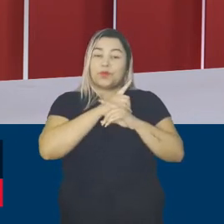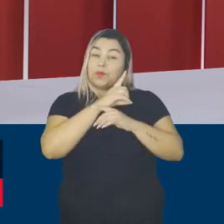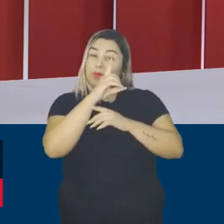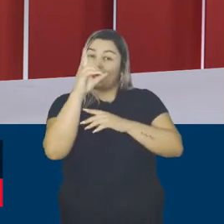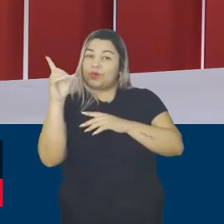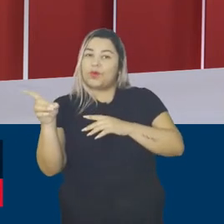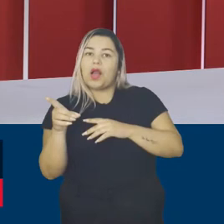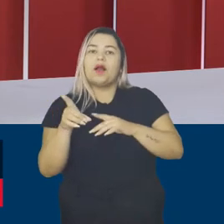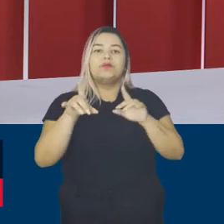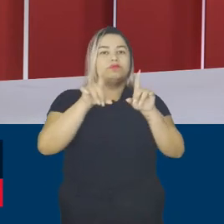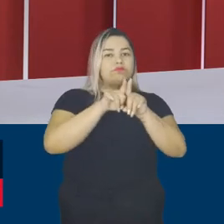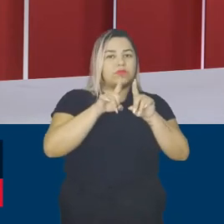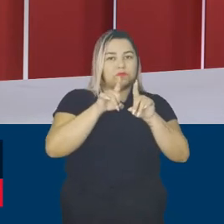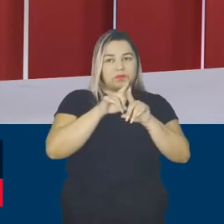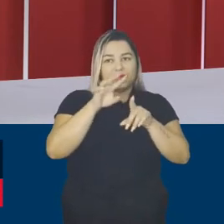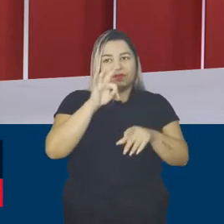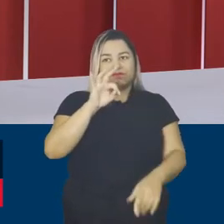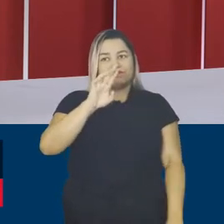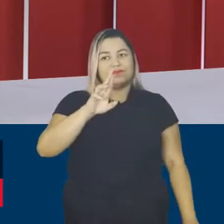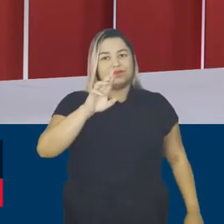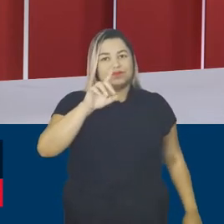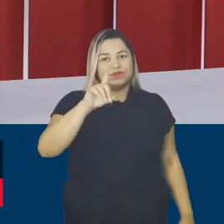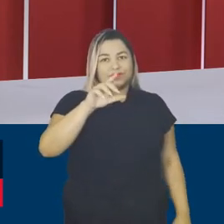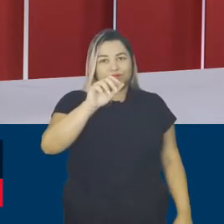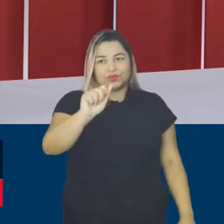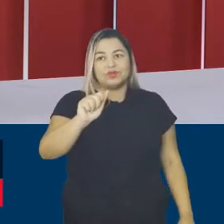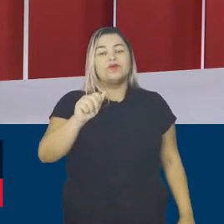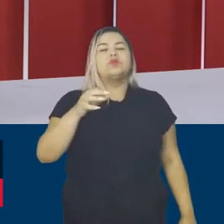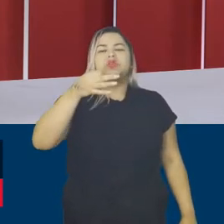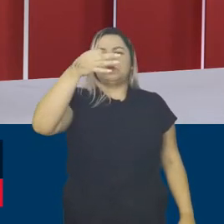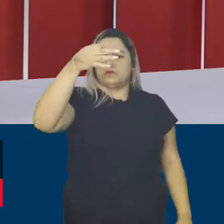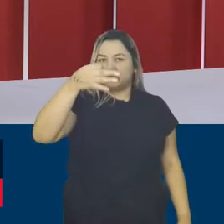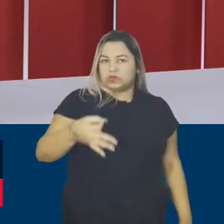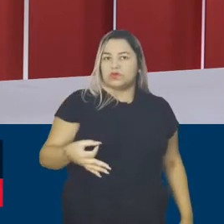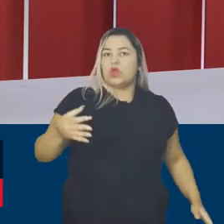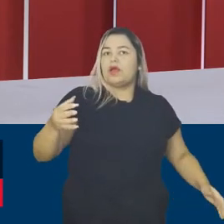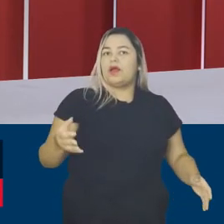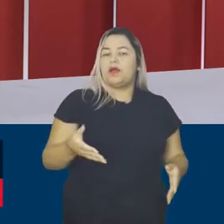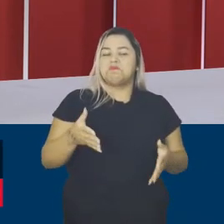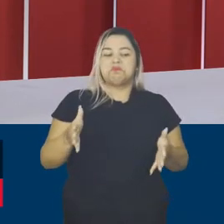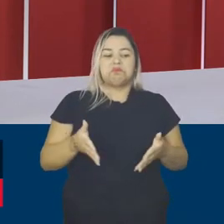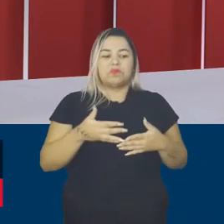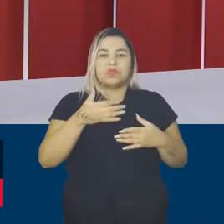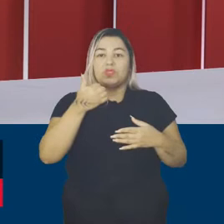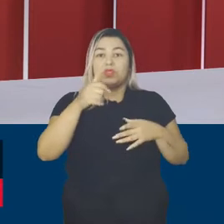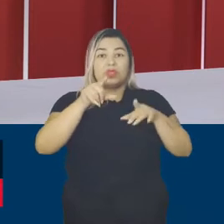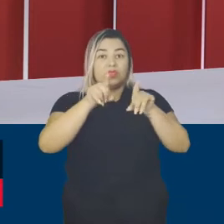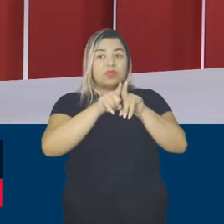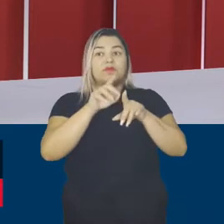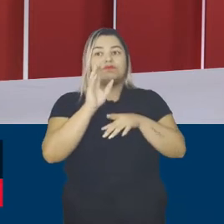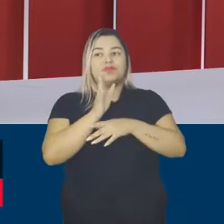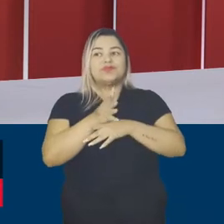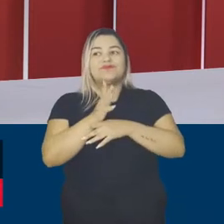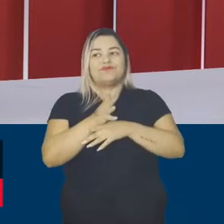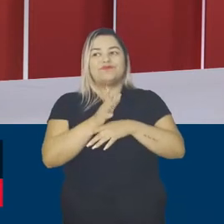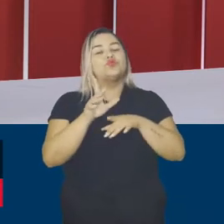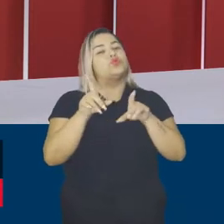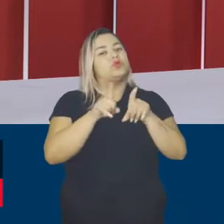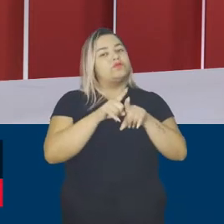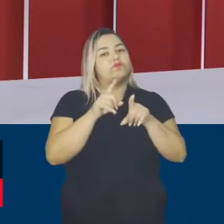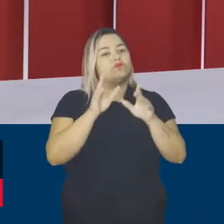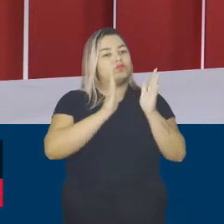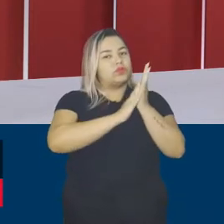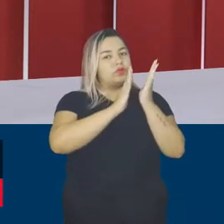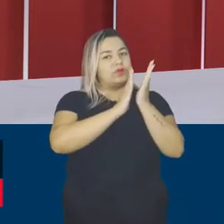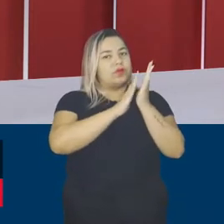aqui um bom dia. Tereza Campelo, uma mulher porreta e empoderada, diz a Jovizinha também, te dá os parabéns. E